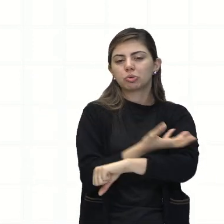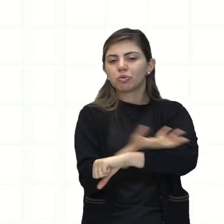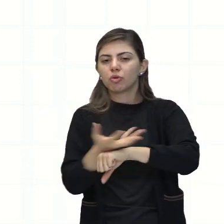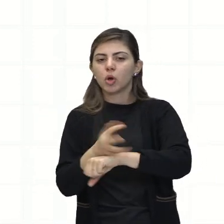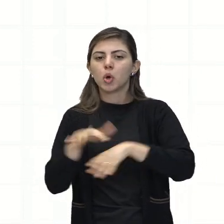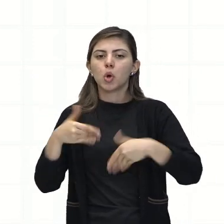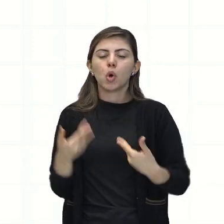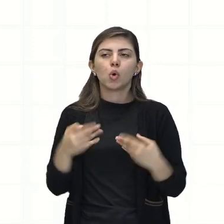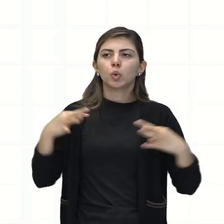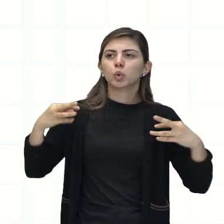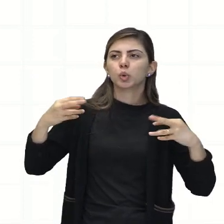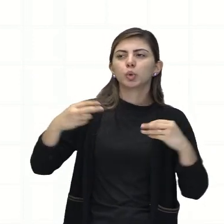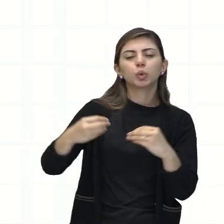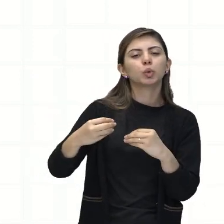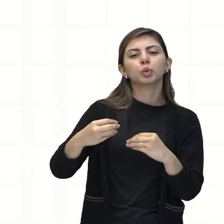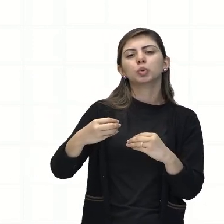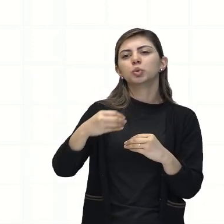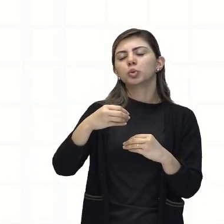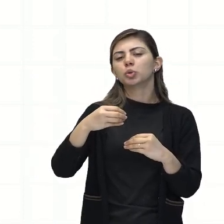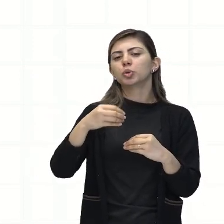reino animalia, né?